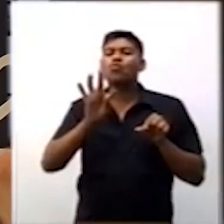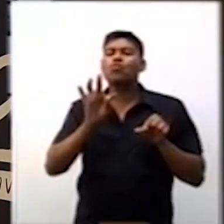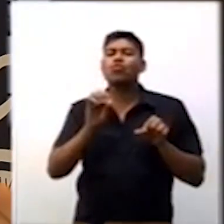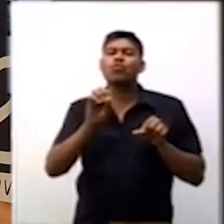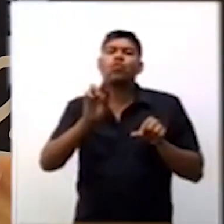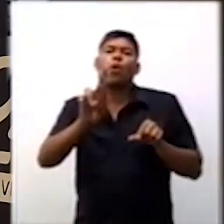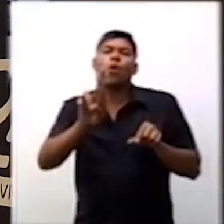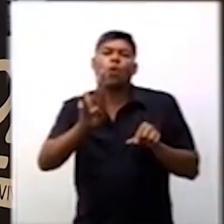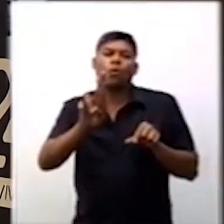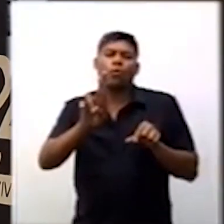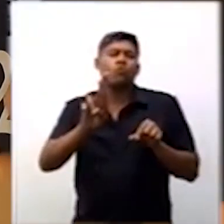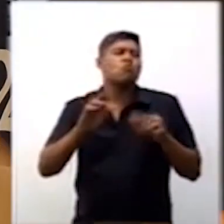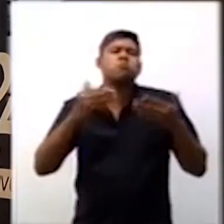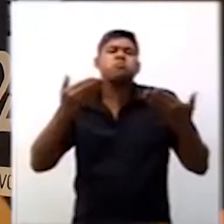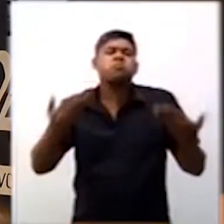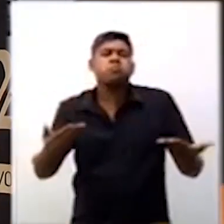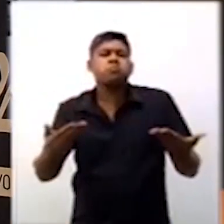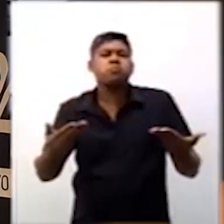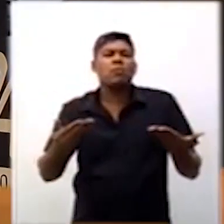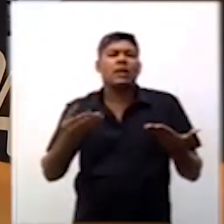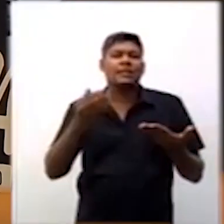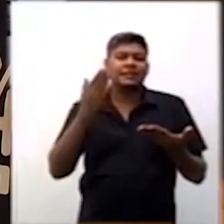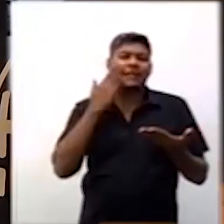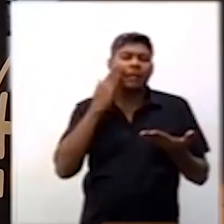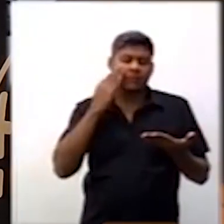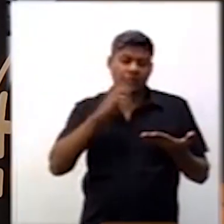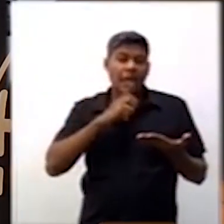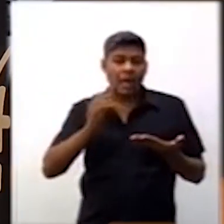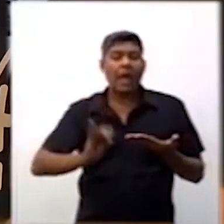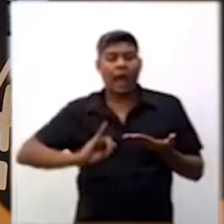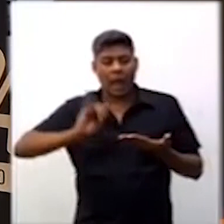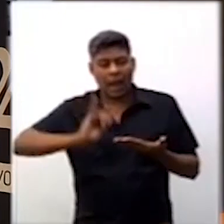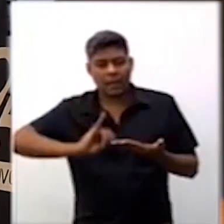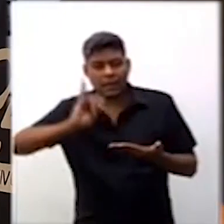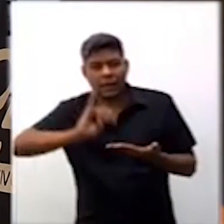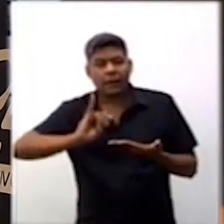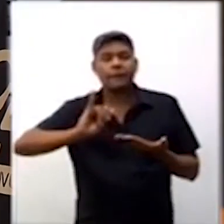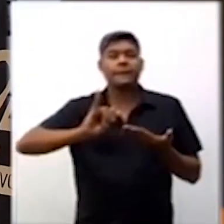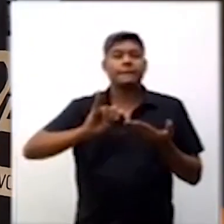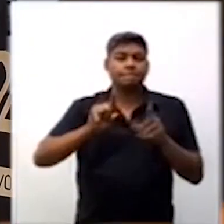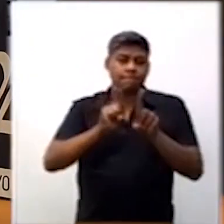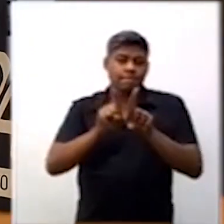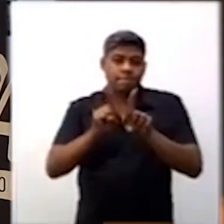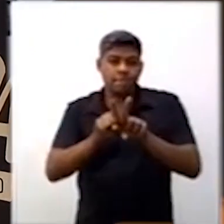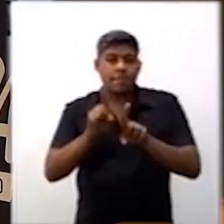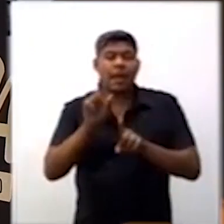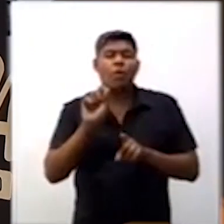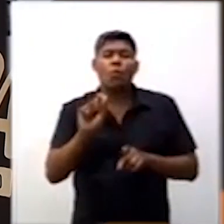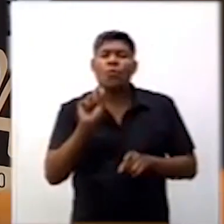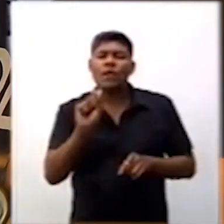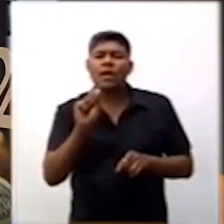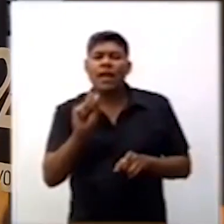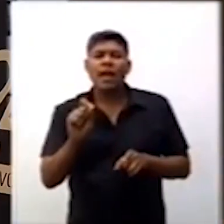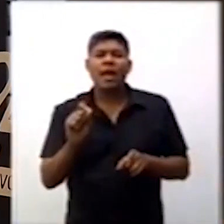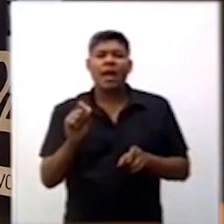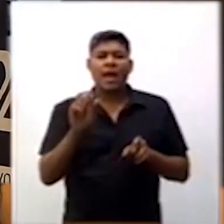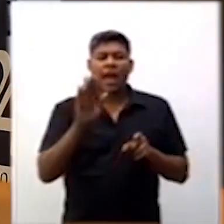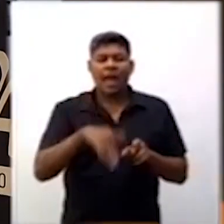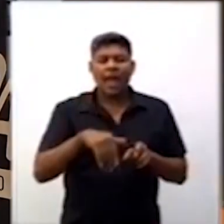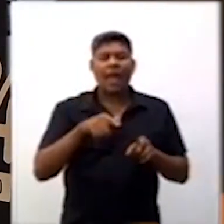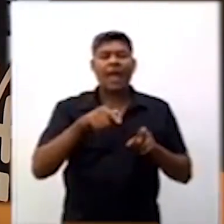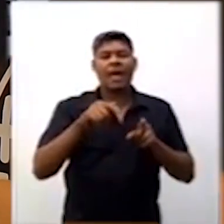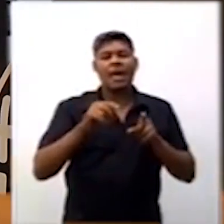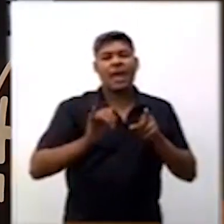eletricidade? Conduz o quê? Conduz corrente elétrica. E a corrente elétrica é o que mesmo? É a corrente